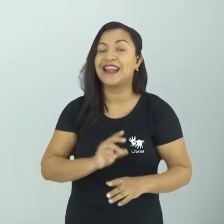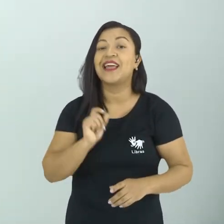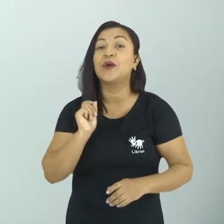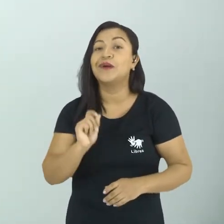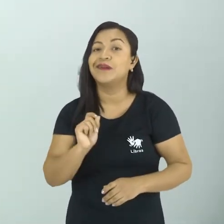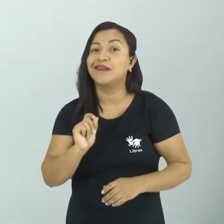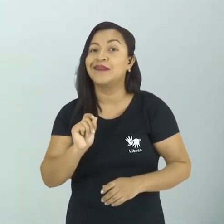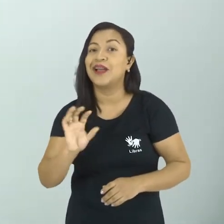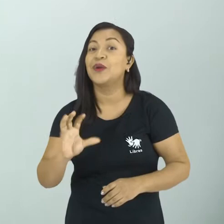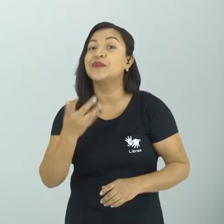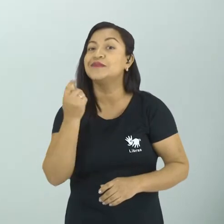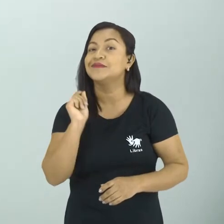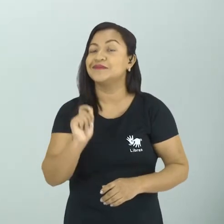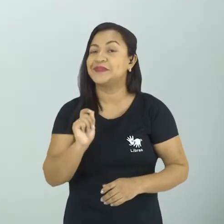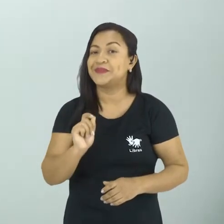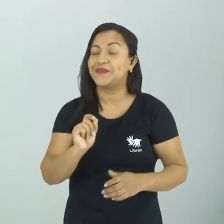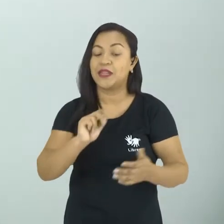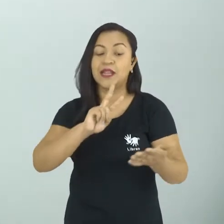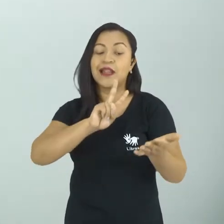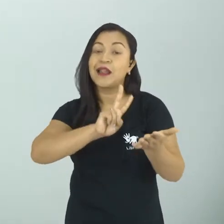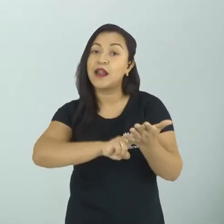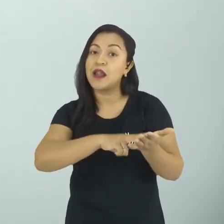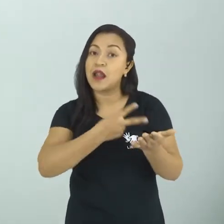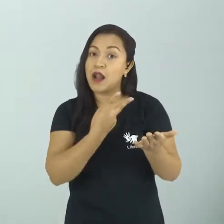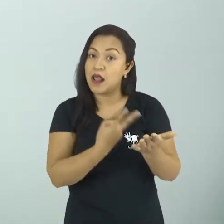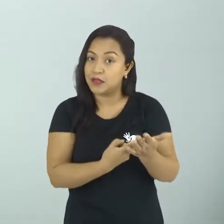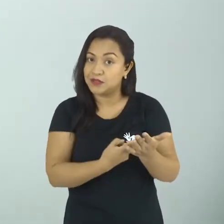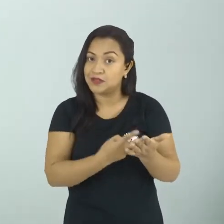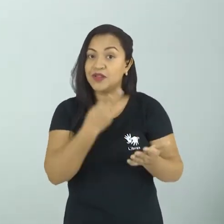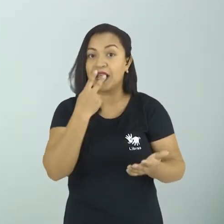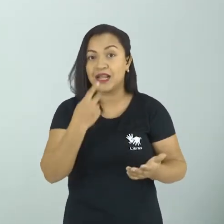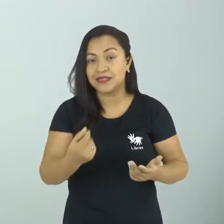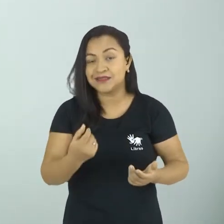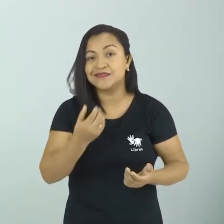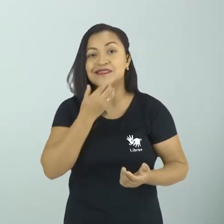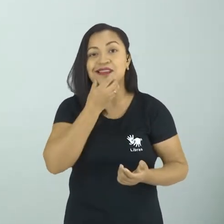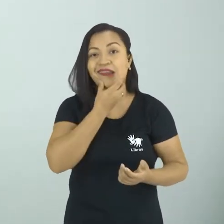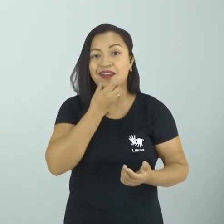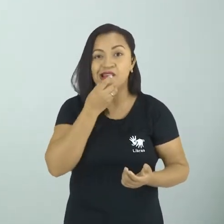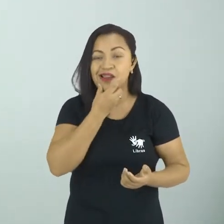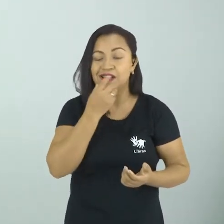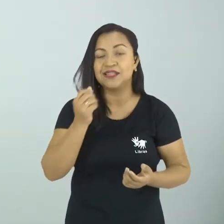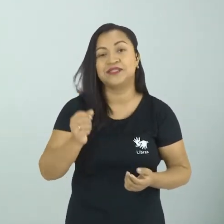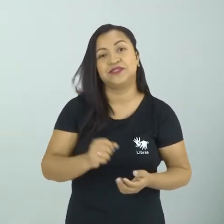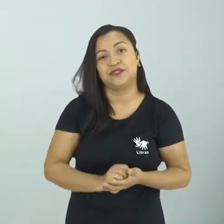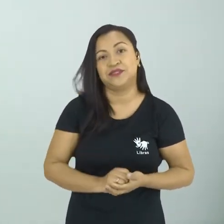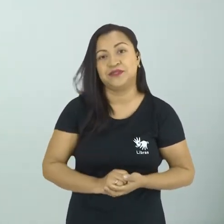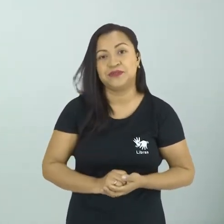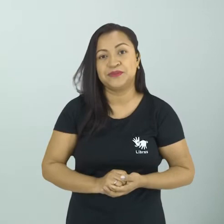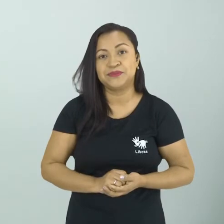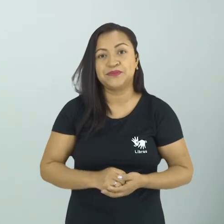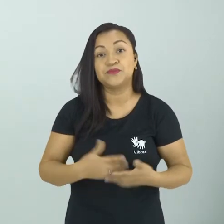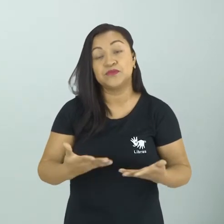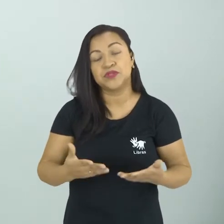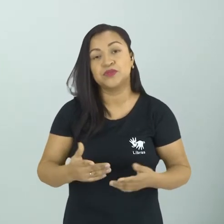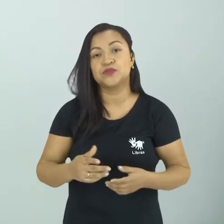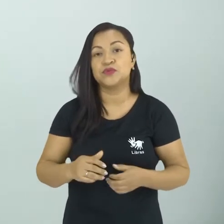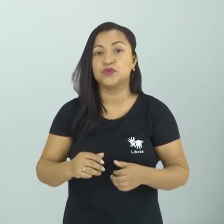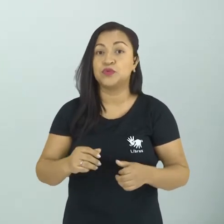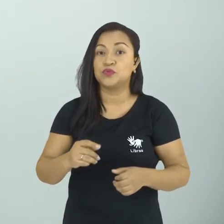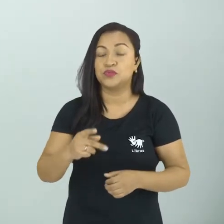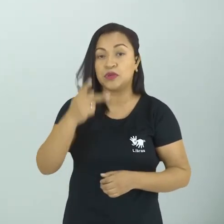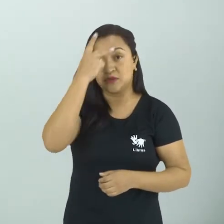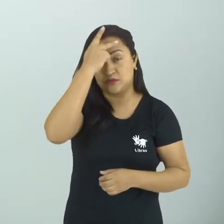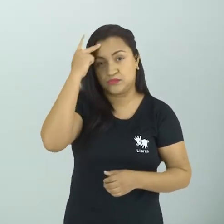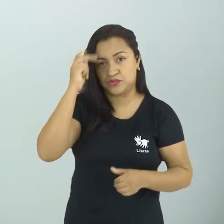Tradução da Bíblia para os idiomas, como o inglês, como o alemão, tá bom? Então, os reformadores conseguiram